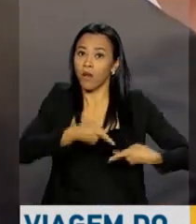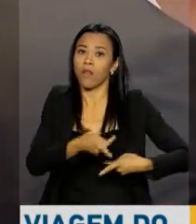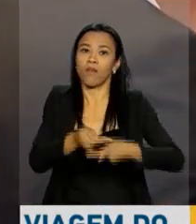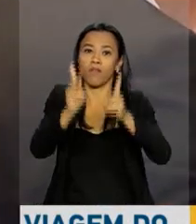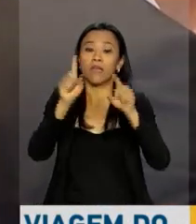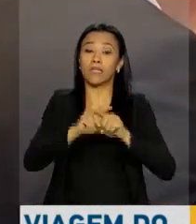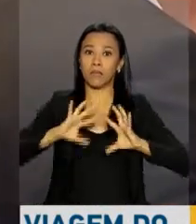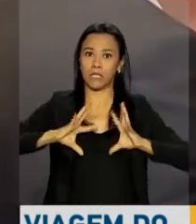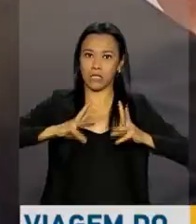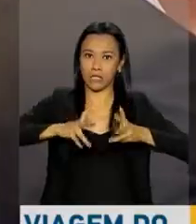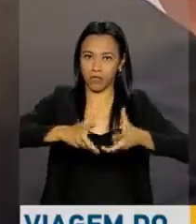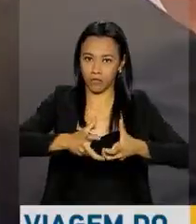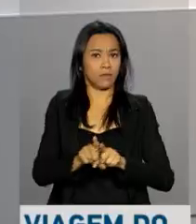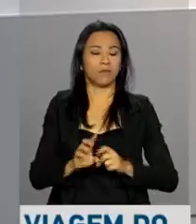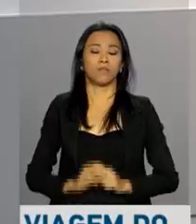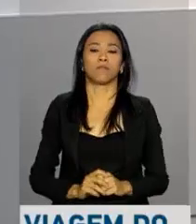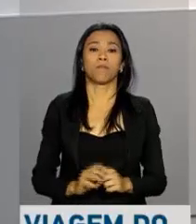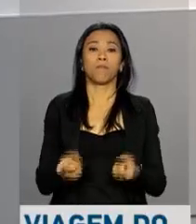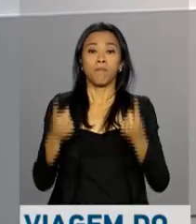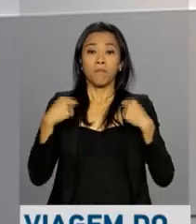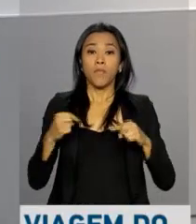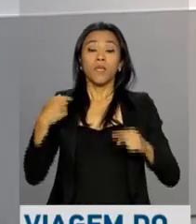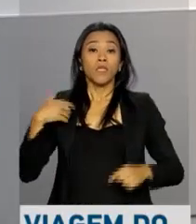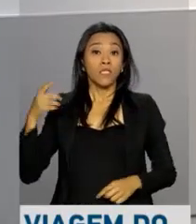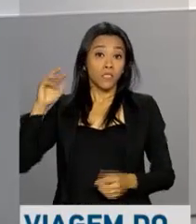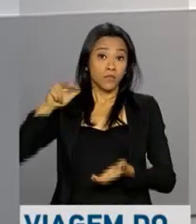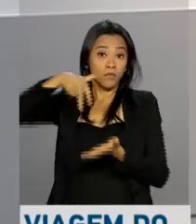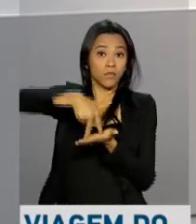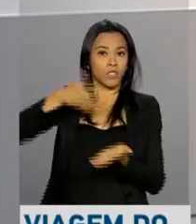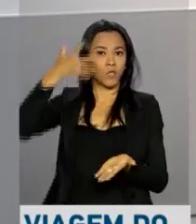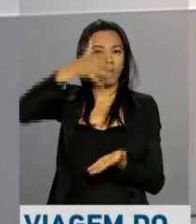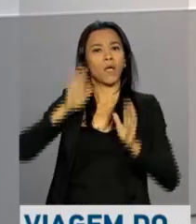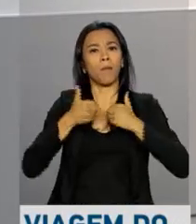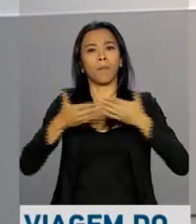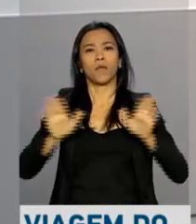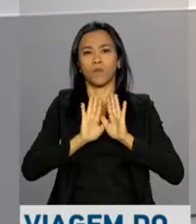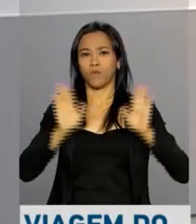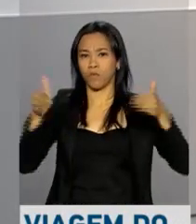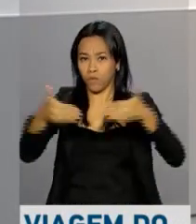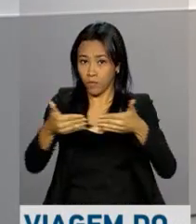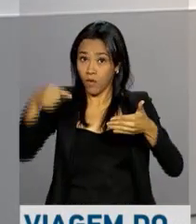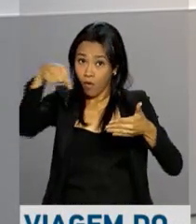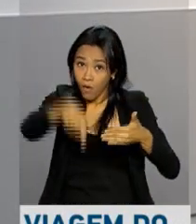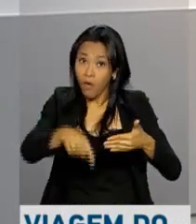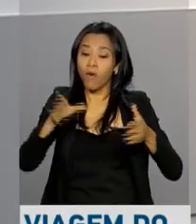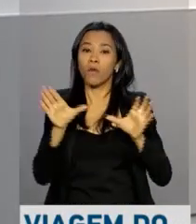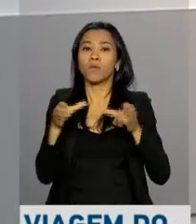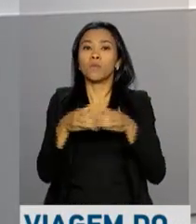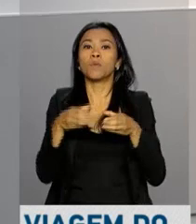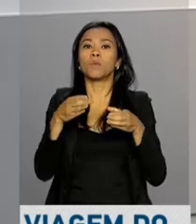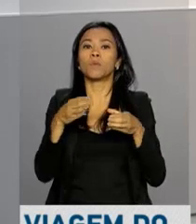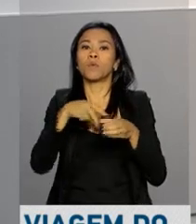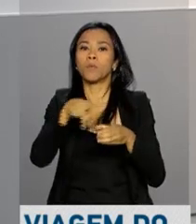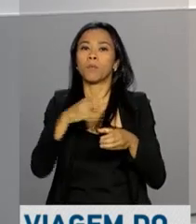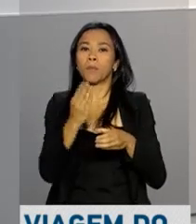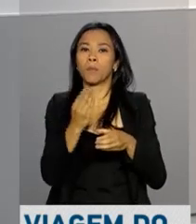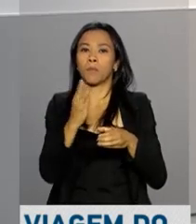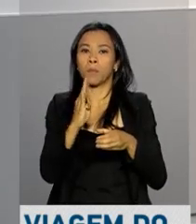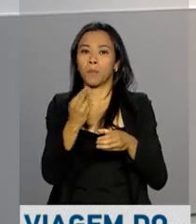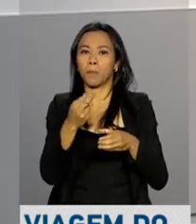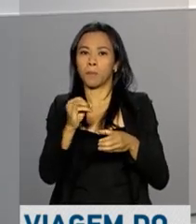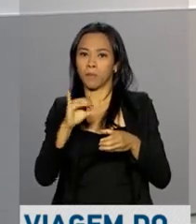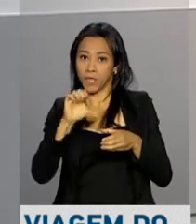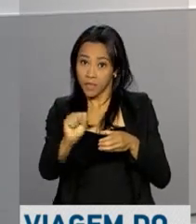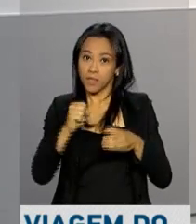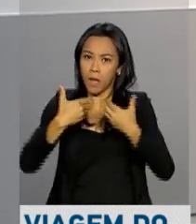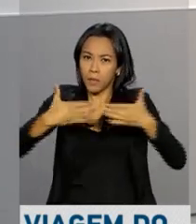mercadorias e tratores. E ao discursar na abertura do Fórum Empresarial do BRICS, o presidente Temer defendeu a ampliação das